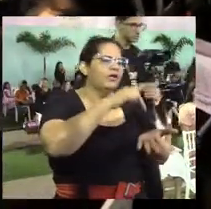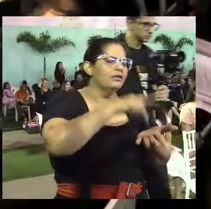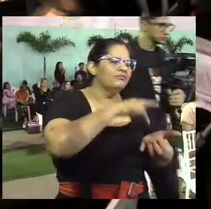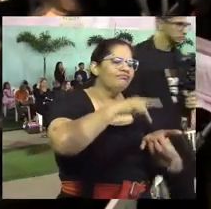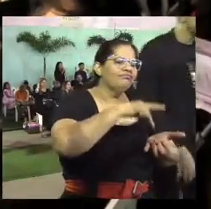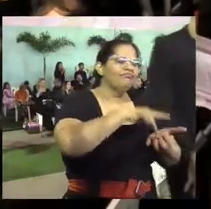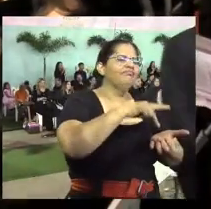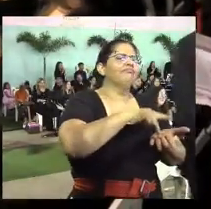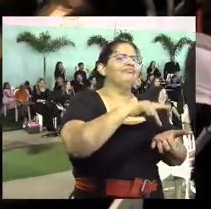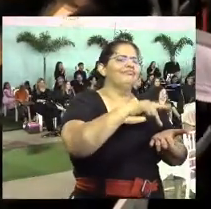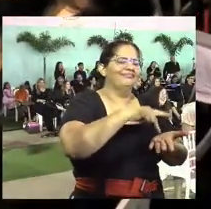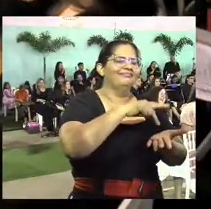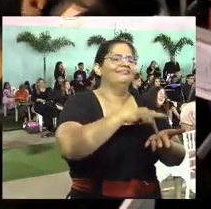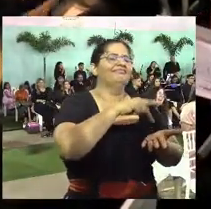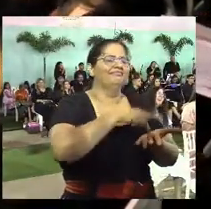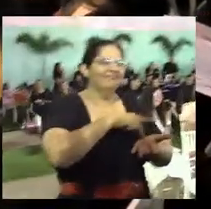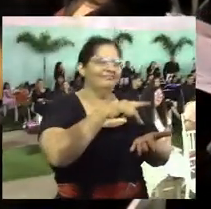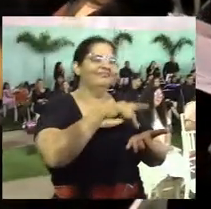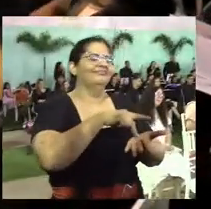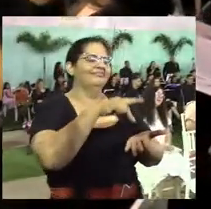e em verdade